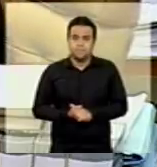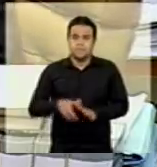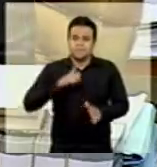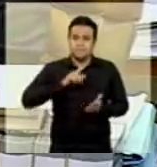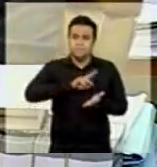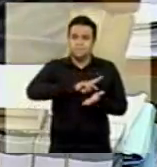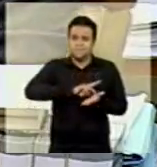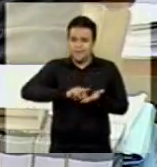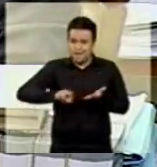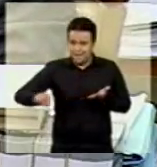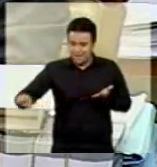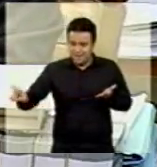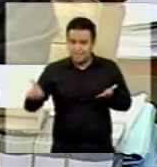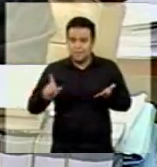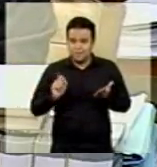pluralizou de maneira